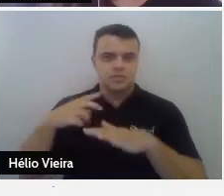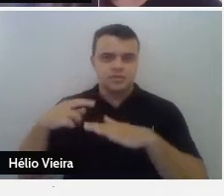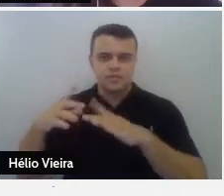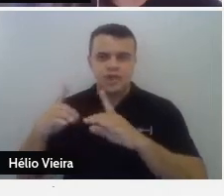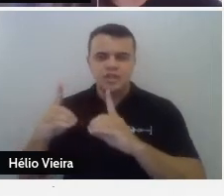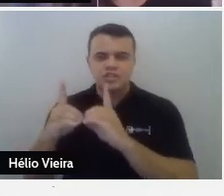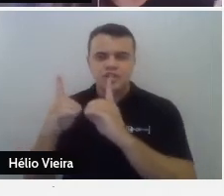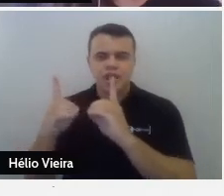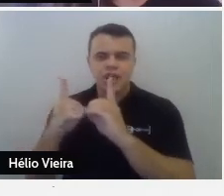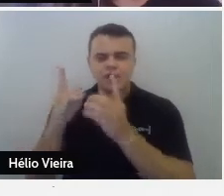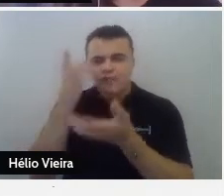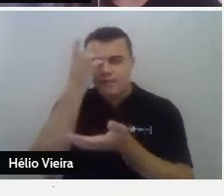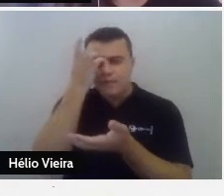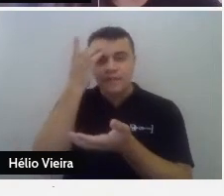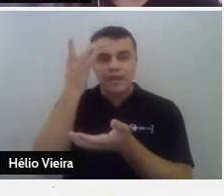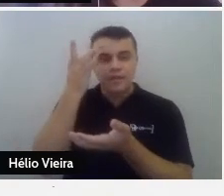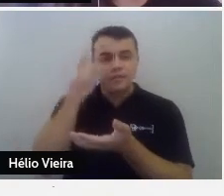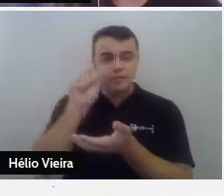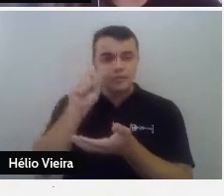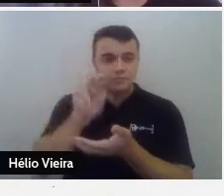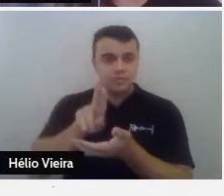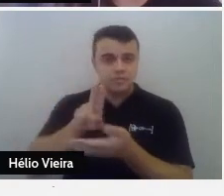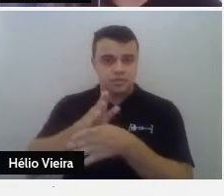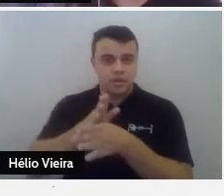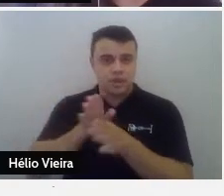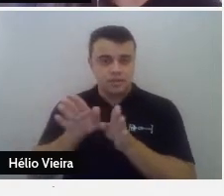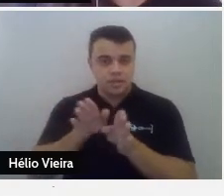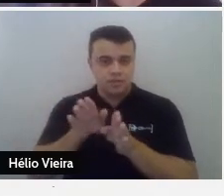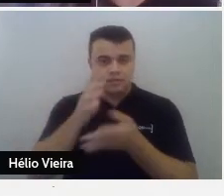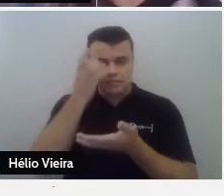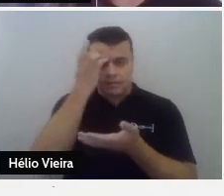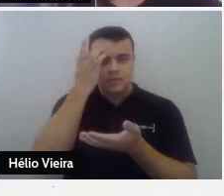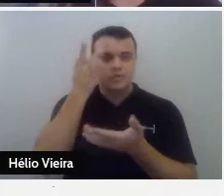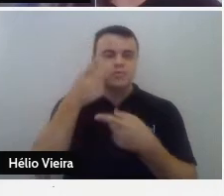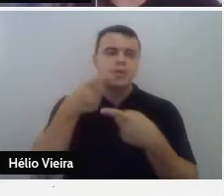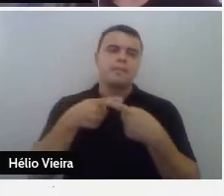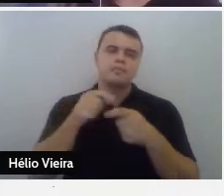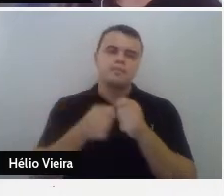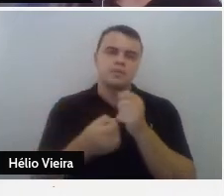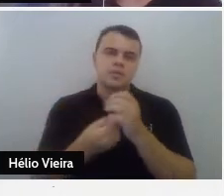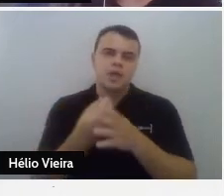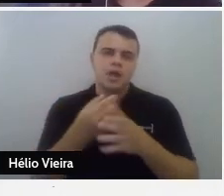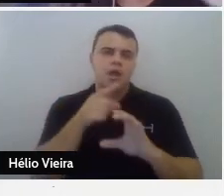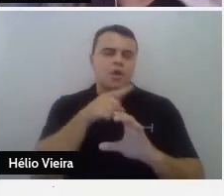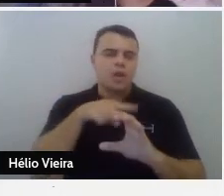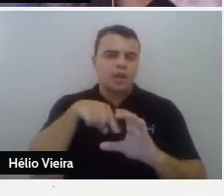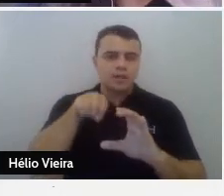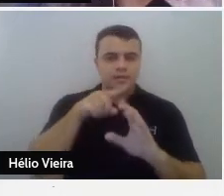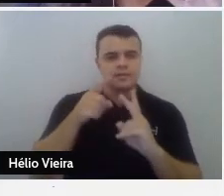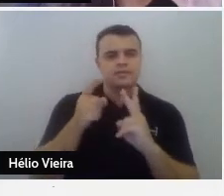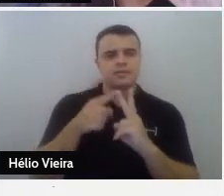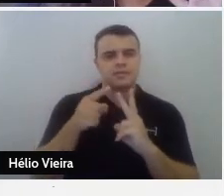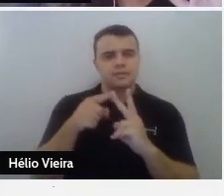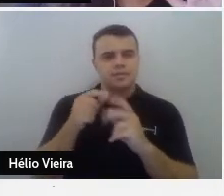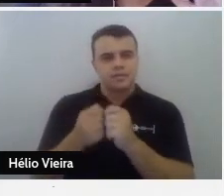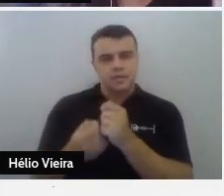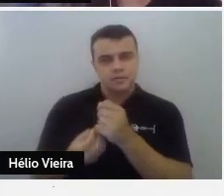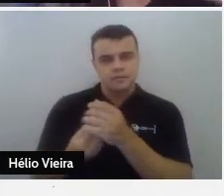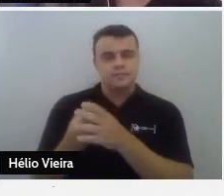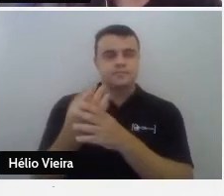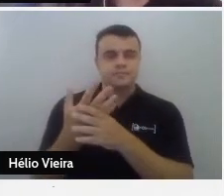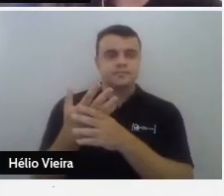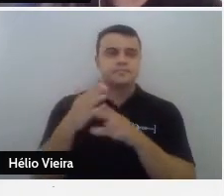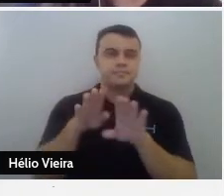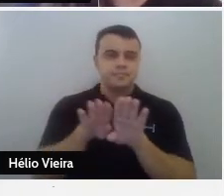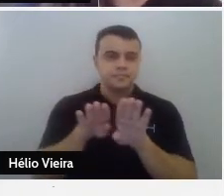didáticos de fácil acesso. Então, você pode criar roleta para criação